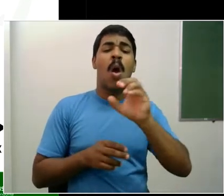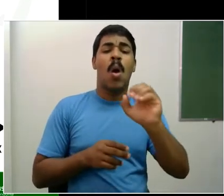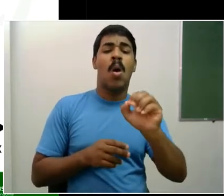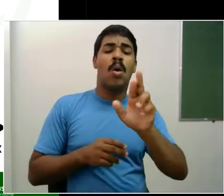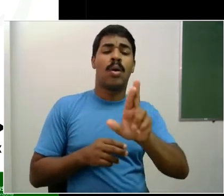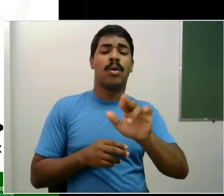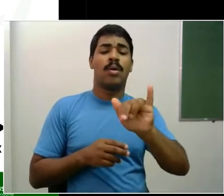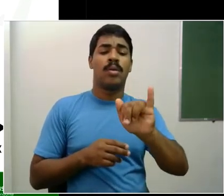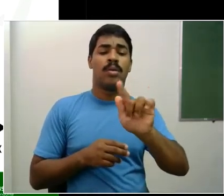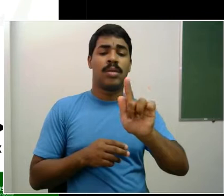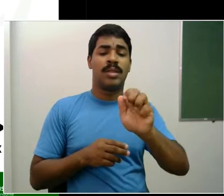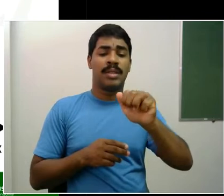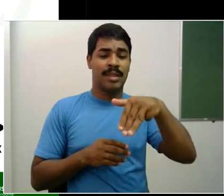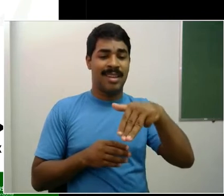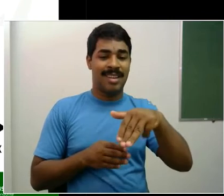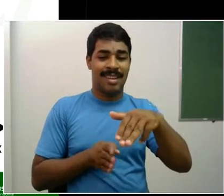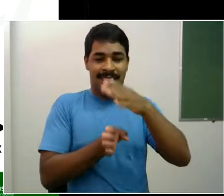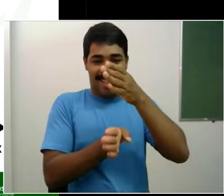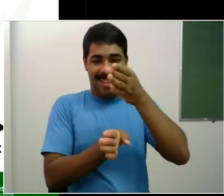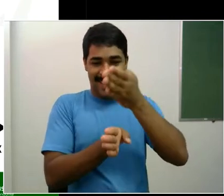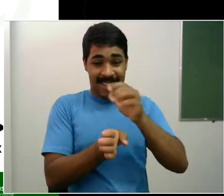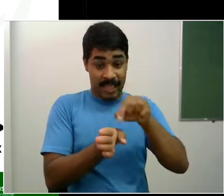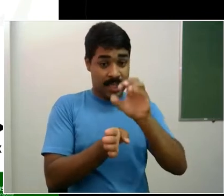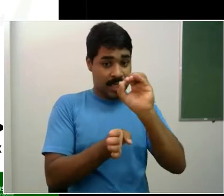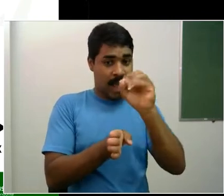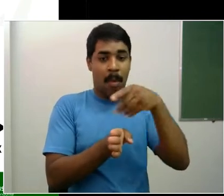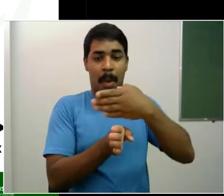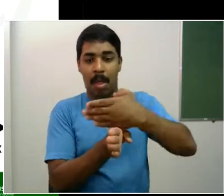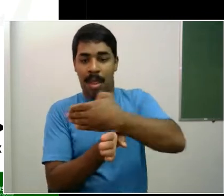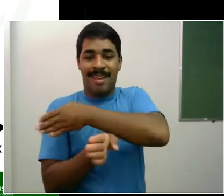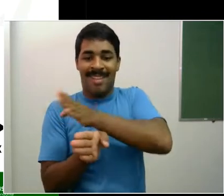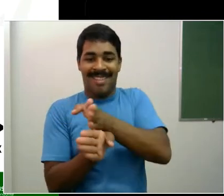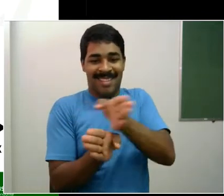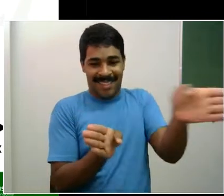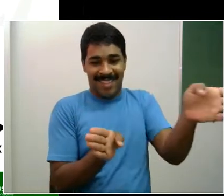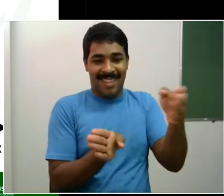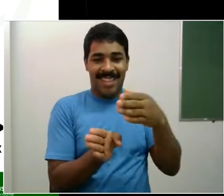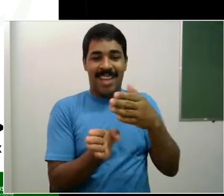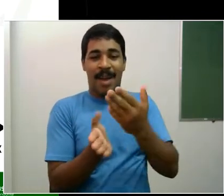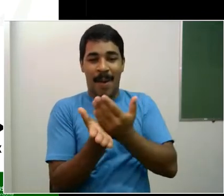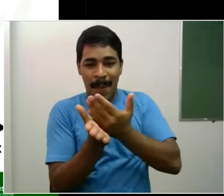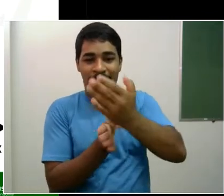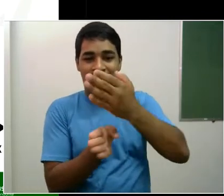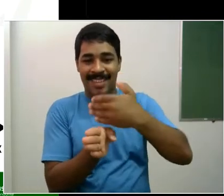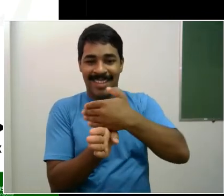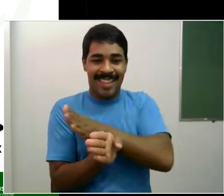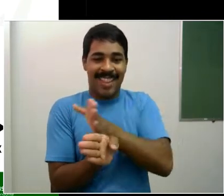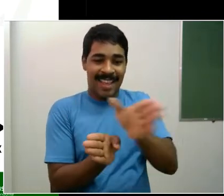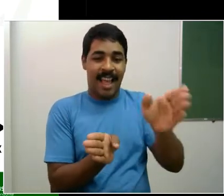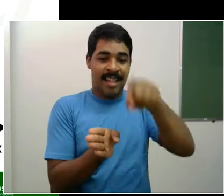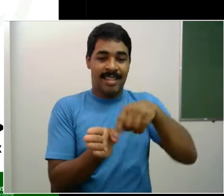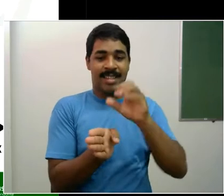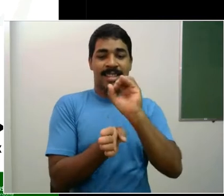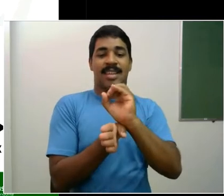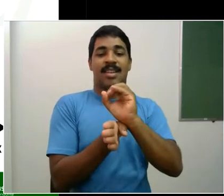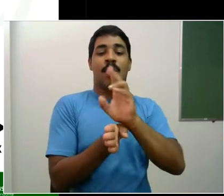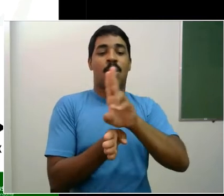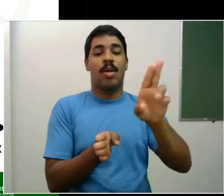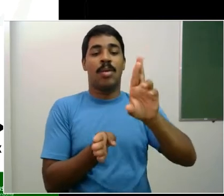das posições, tá? Origem das posições é um termo que a gente usa quando o carro se encontra nessa posição aqui,